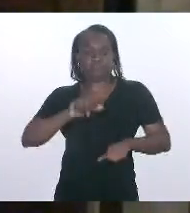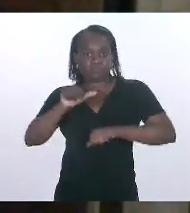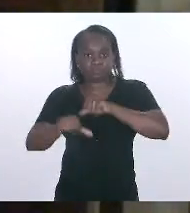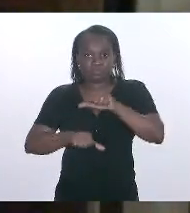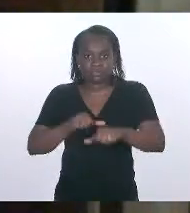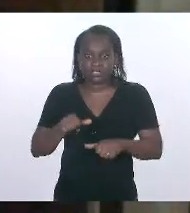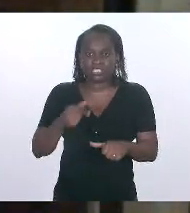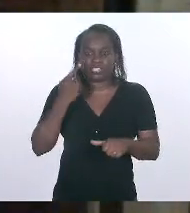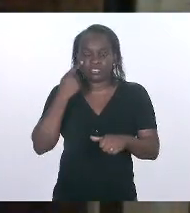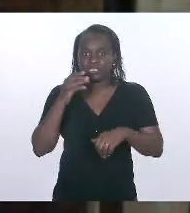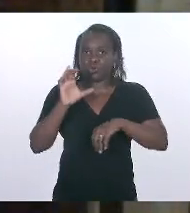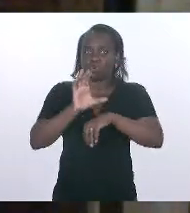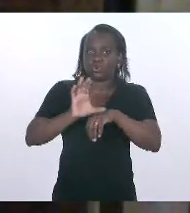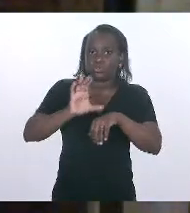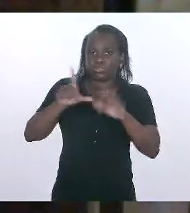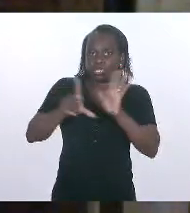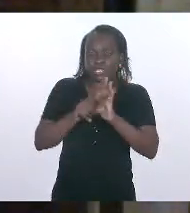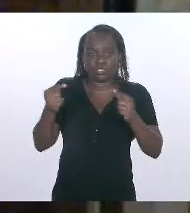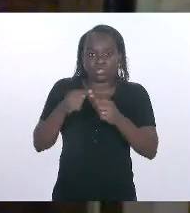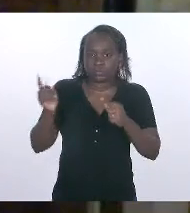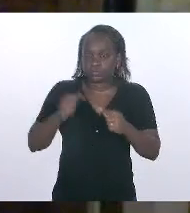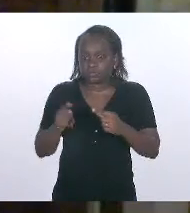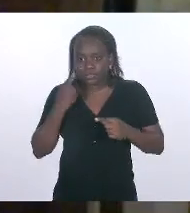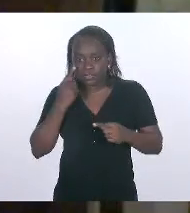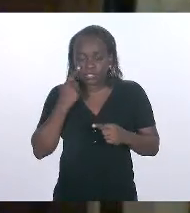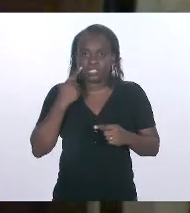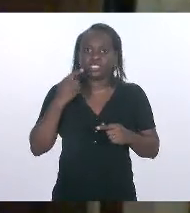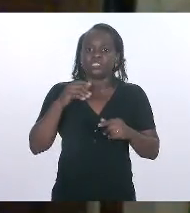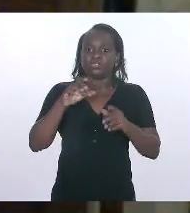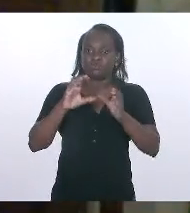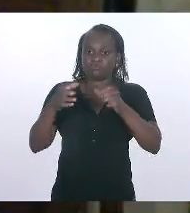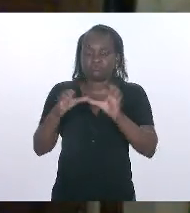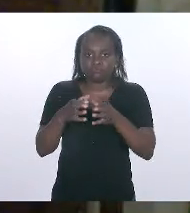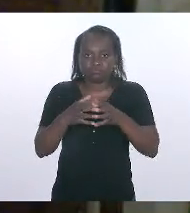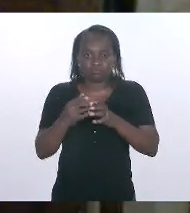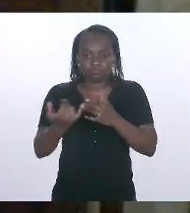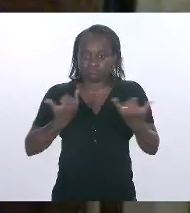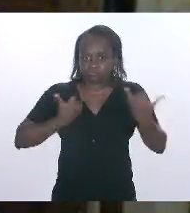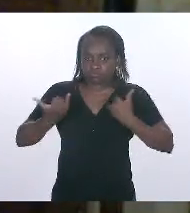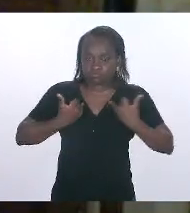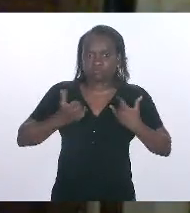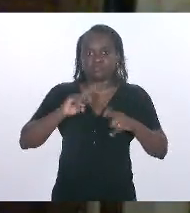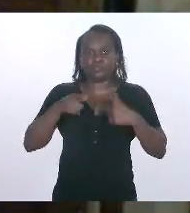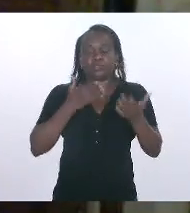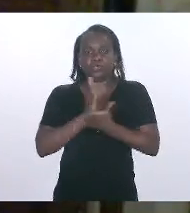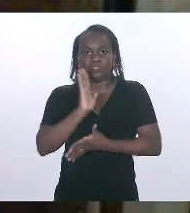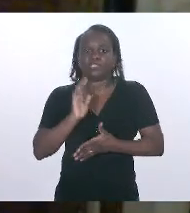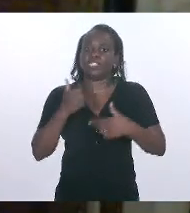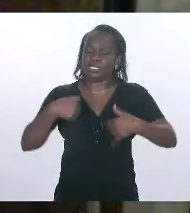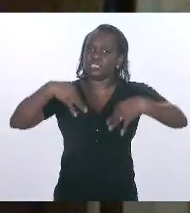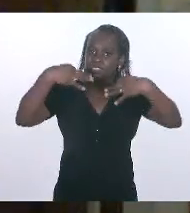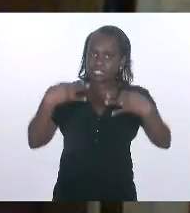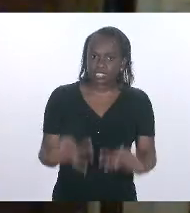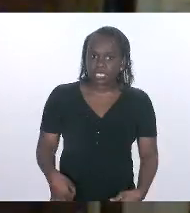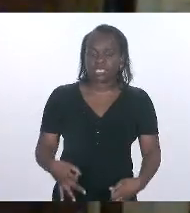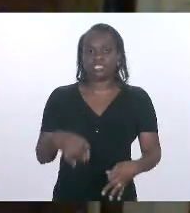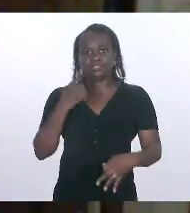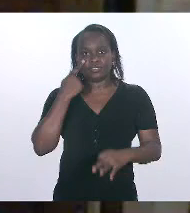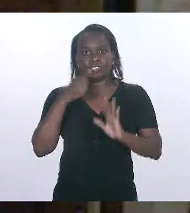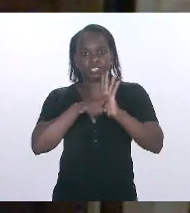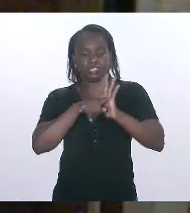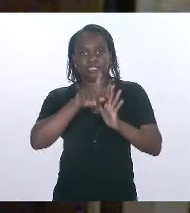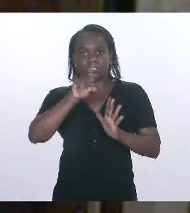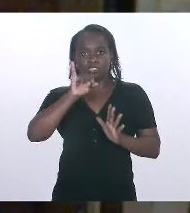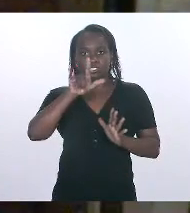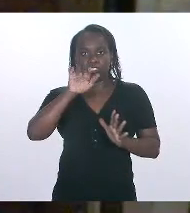contornar as inconstitucionalidades, ouvir do Conselho e aprová-la. Então, é uma medida correta baixar em